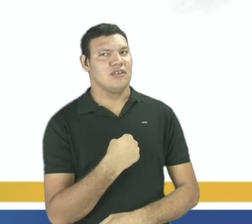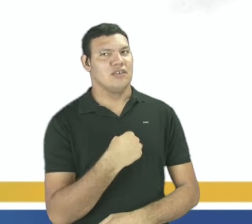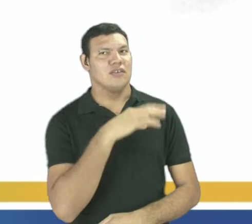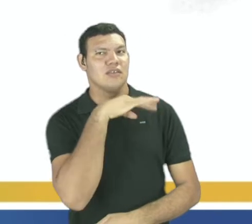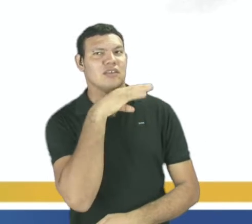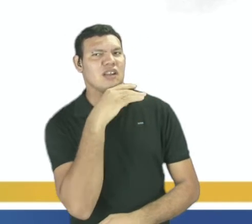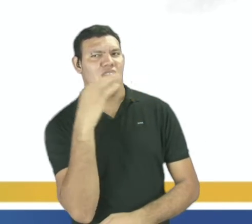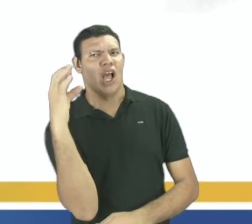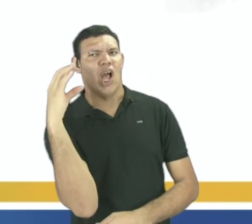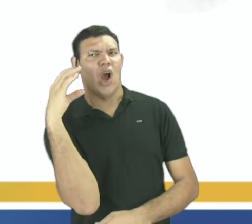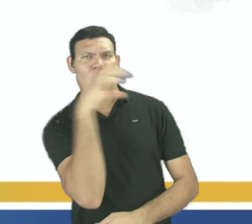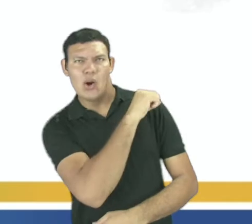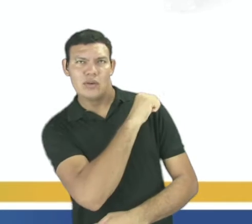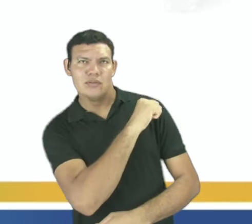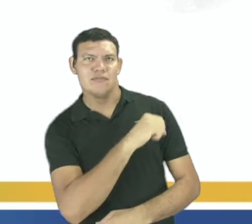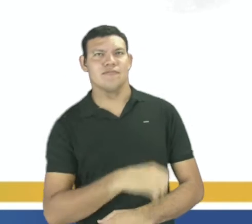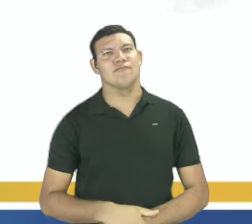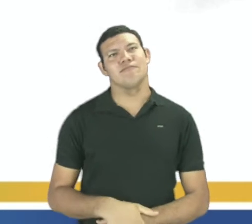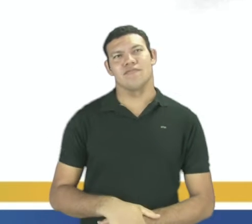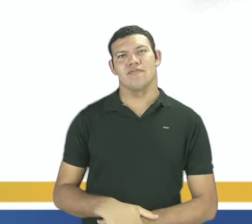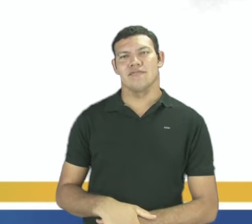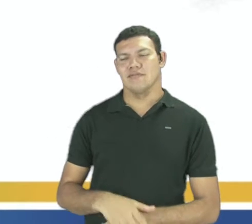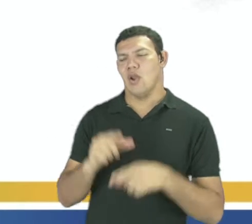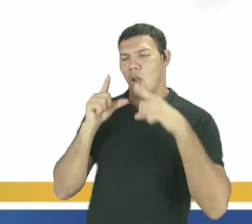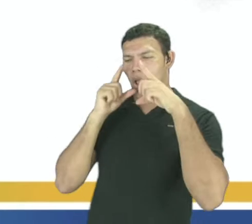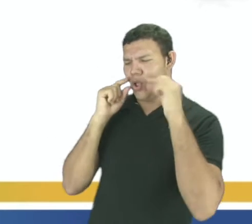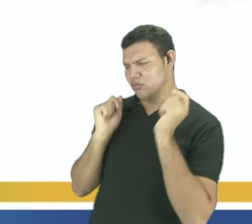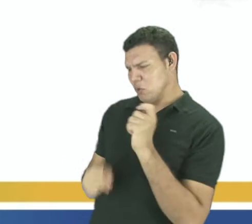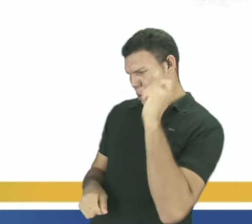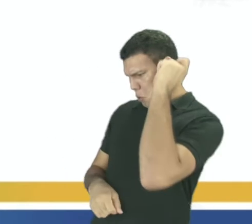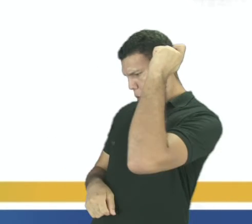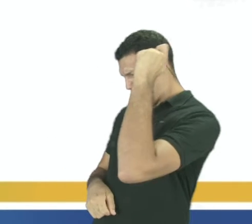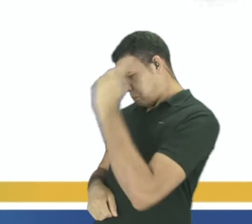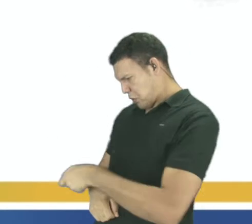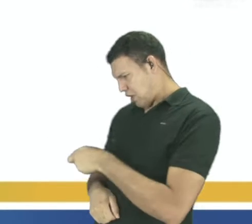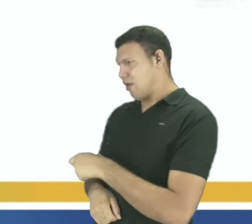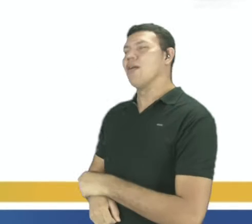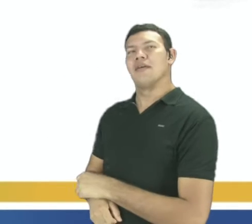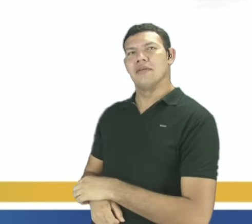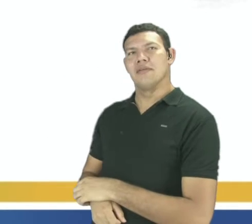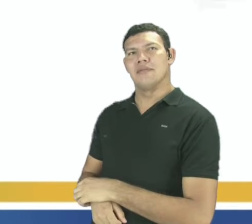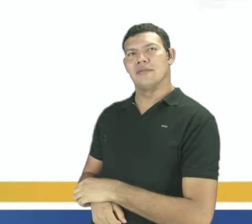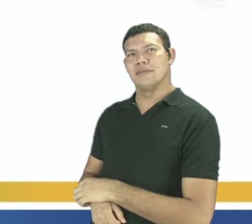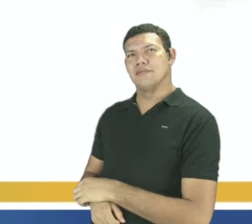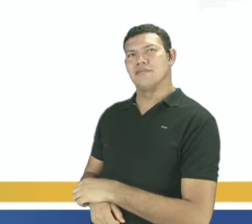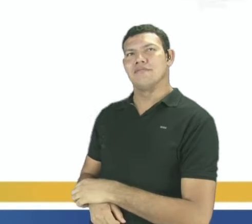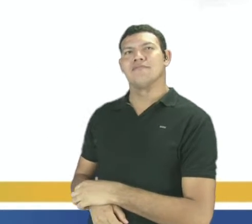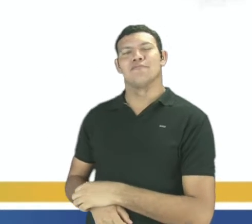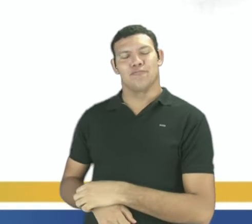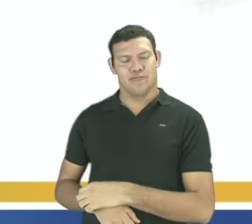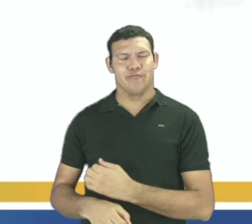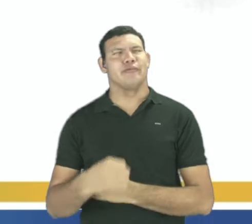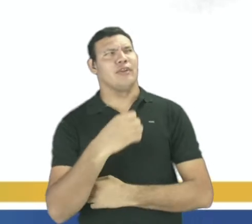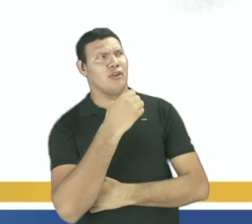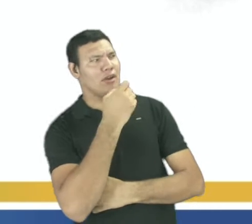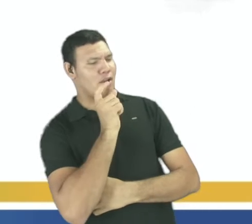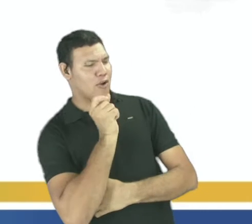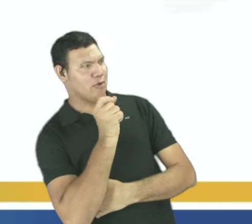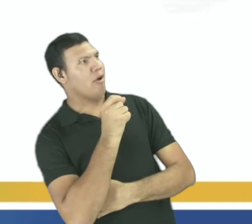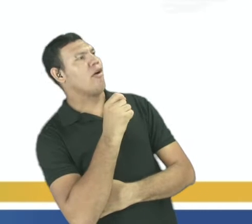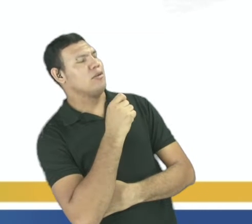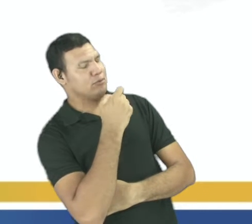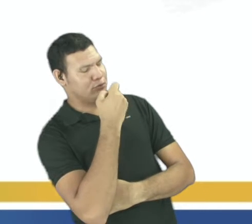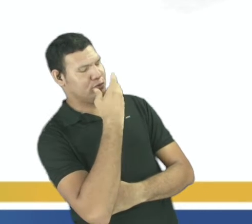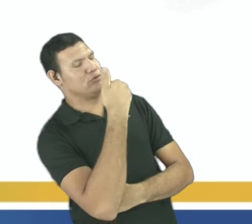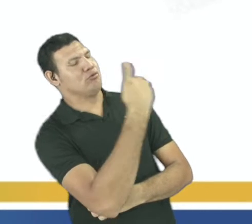segundo quadrinho, Garfield mostra que ela não é tão veloz assim. Tá bem, a segunda